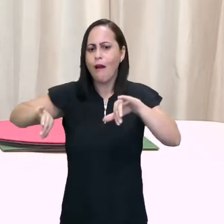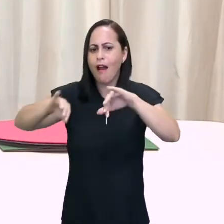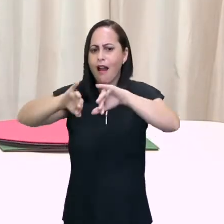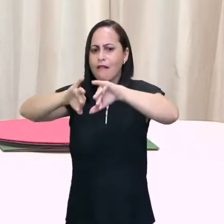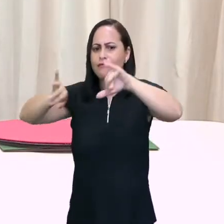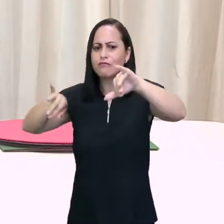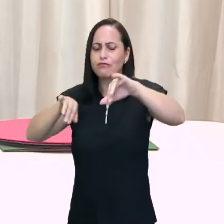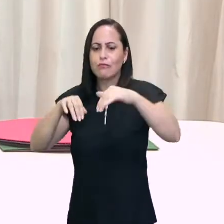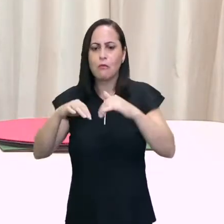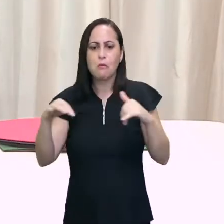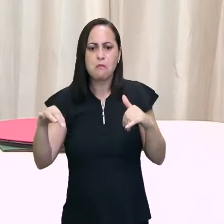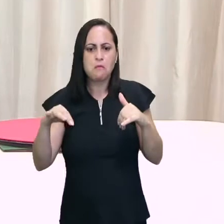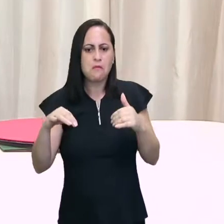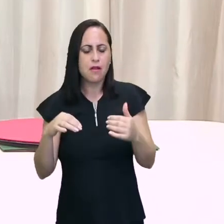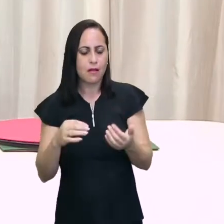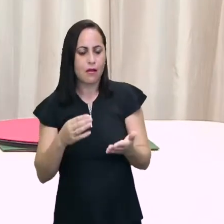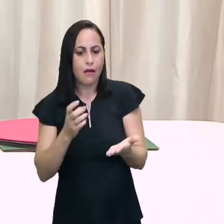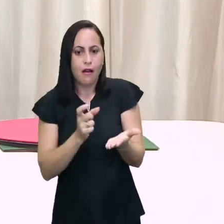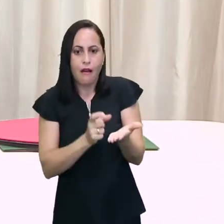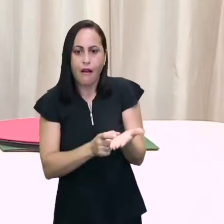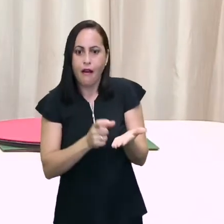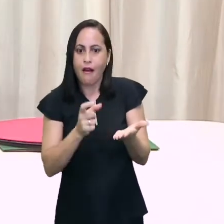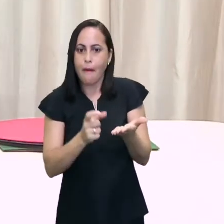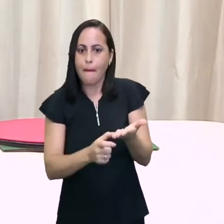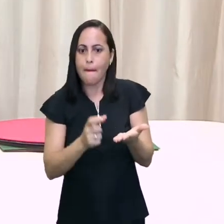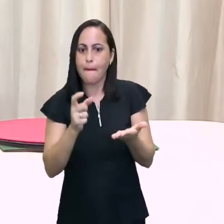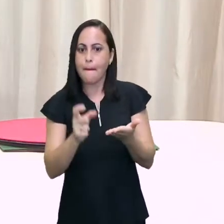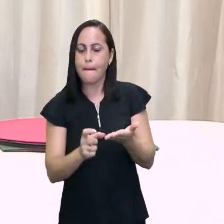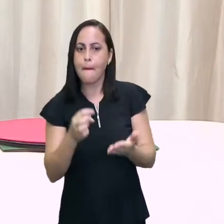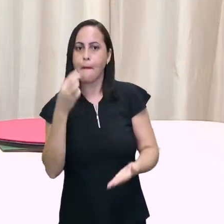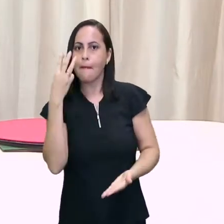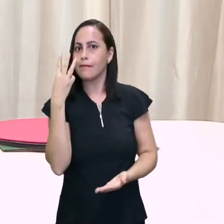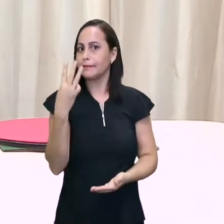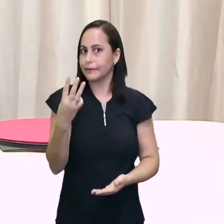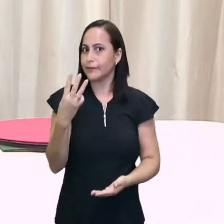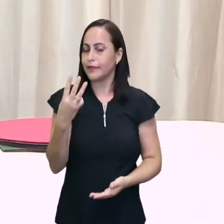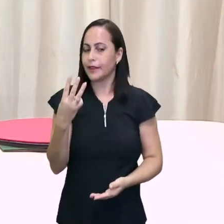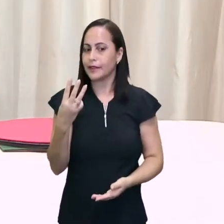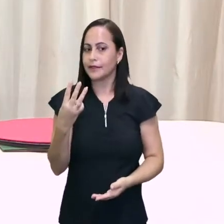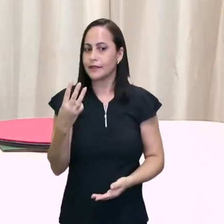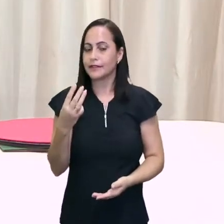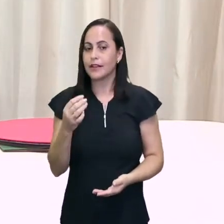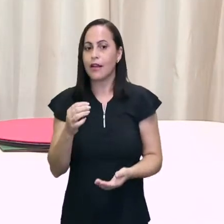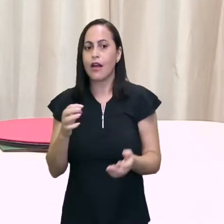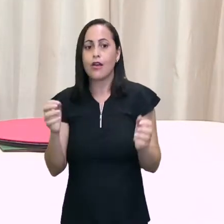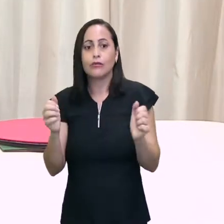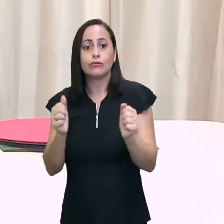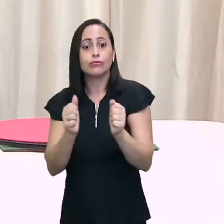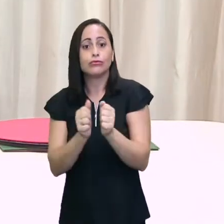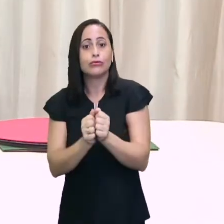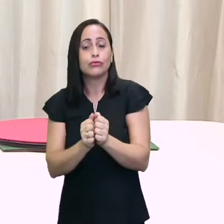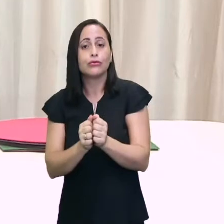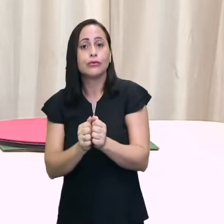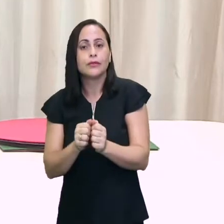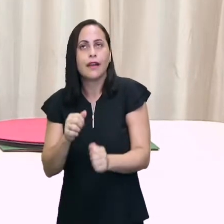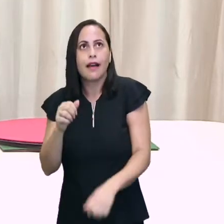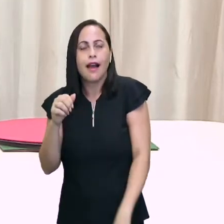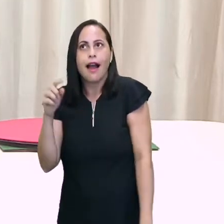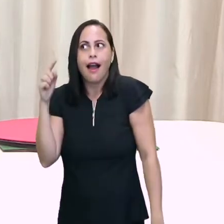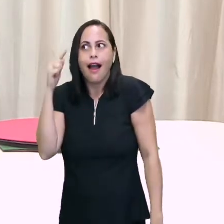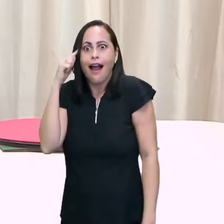em três partes. Essas três partes juntas